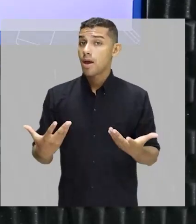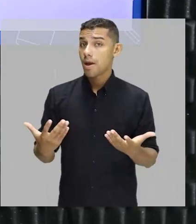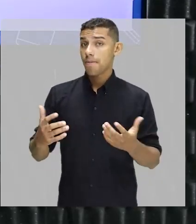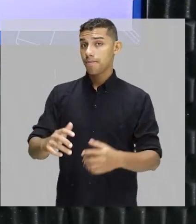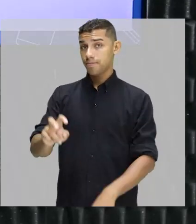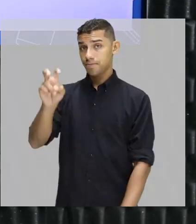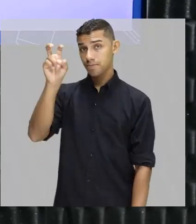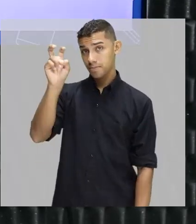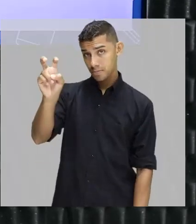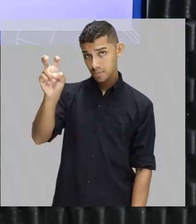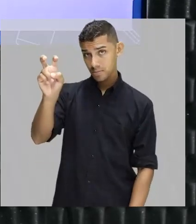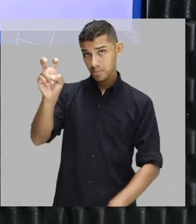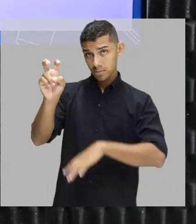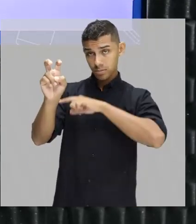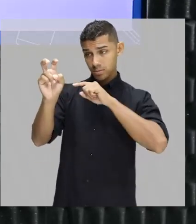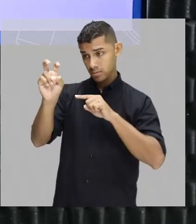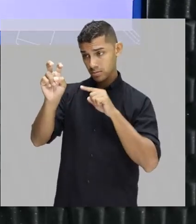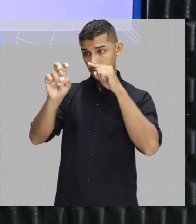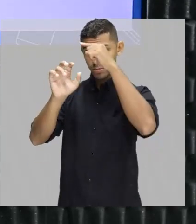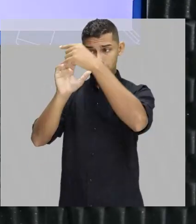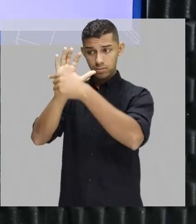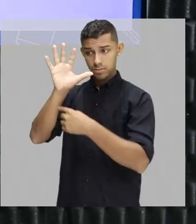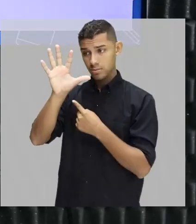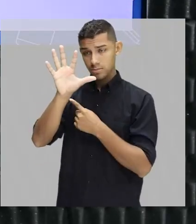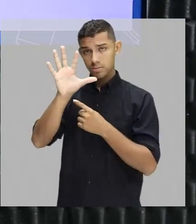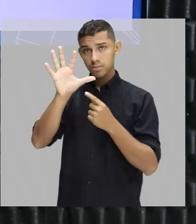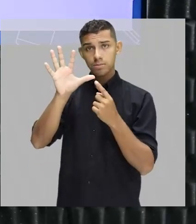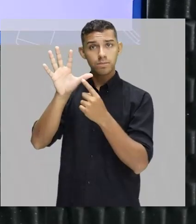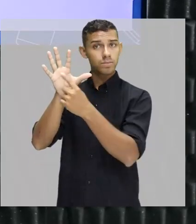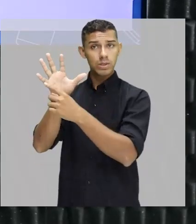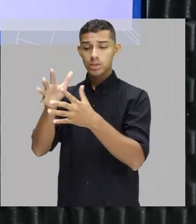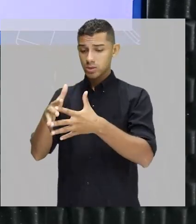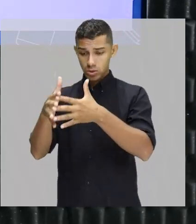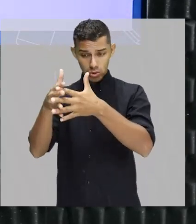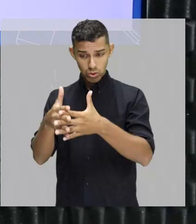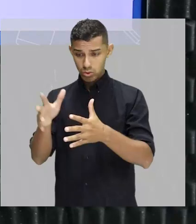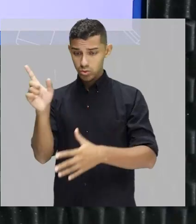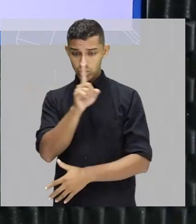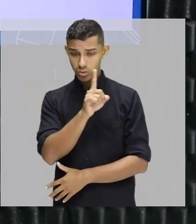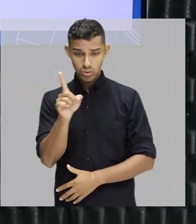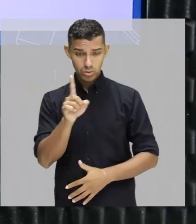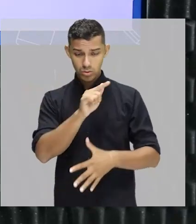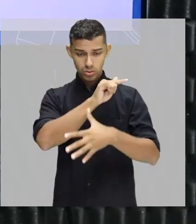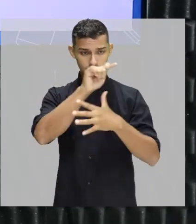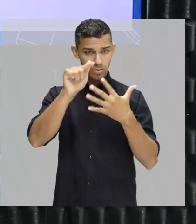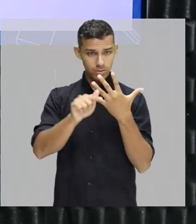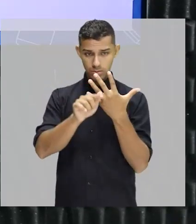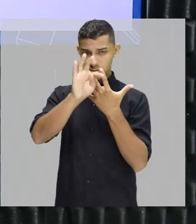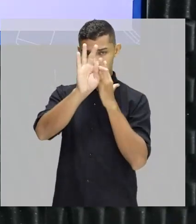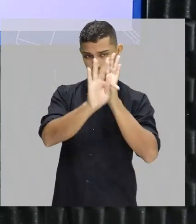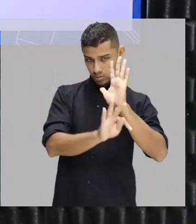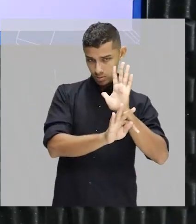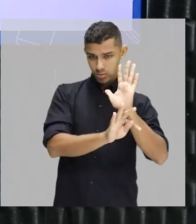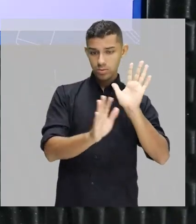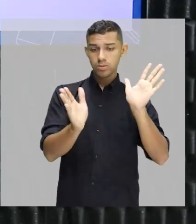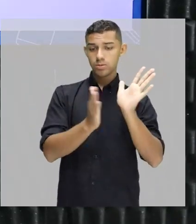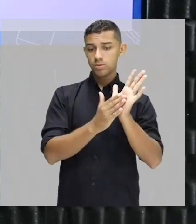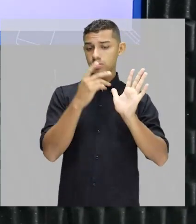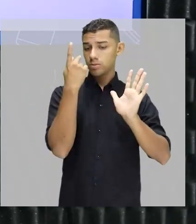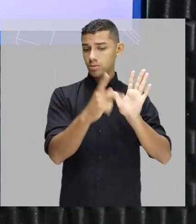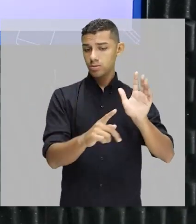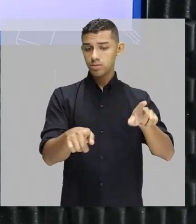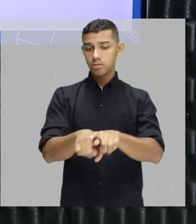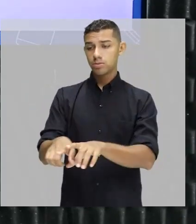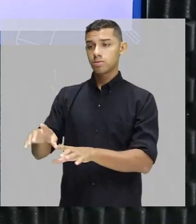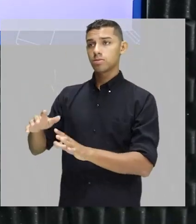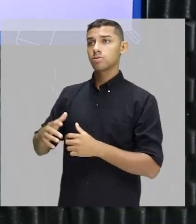as 5 categorias de tipos textuais. Não confundam mais com gêneros textuais. Gêneros textuais